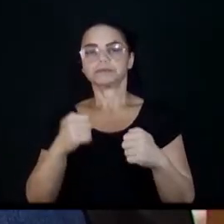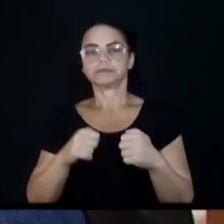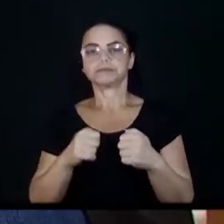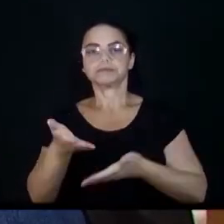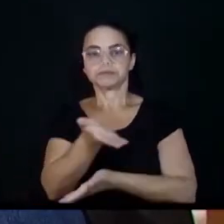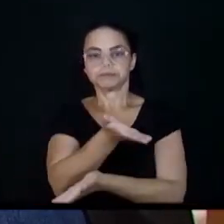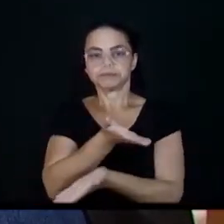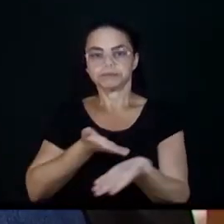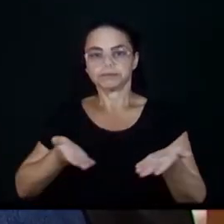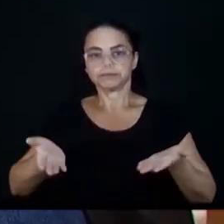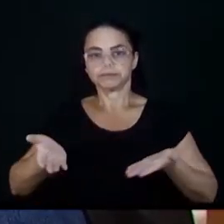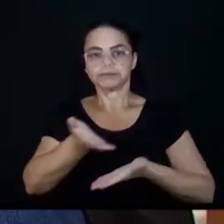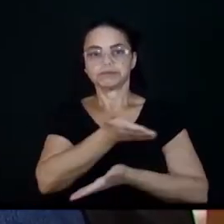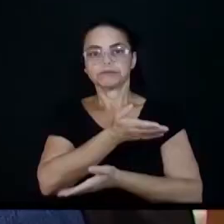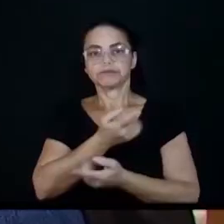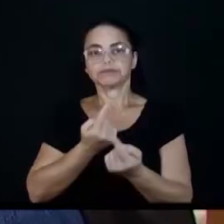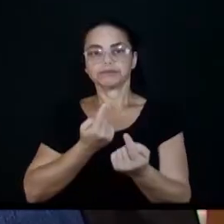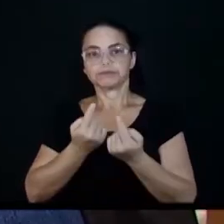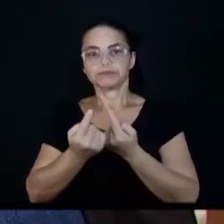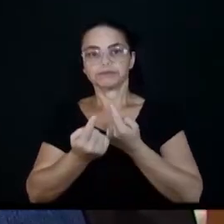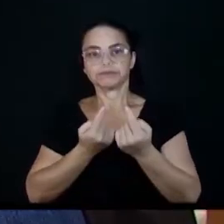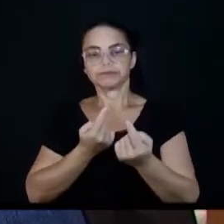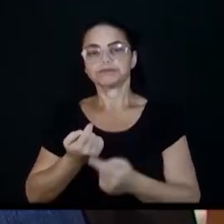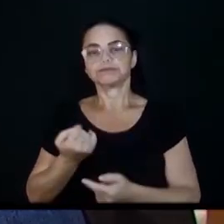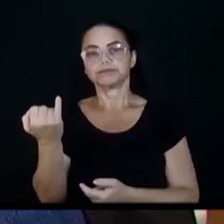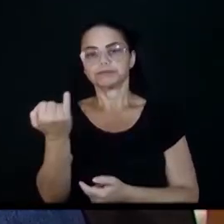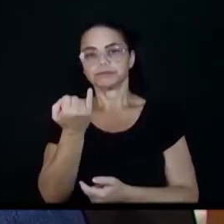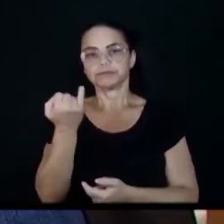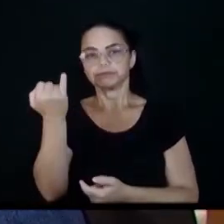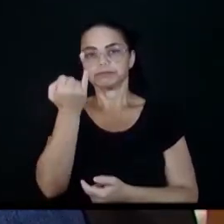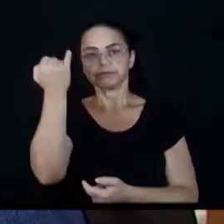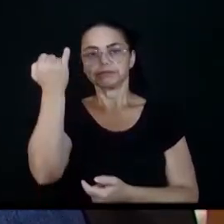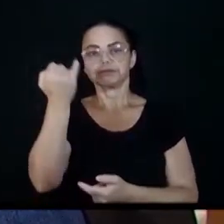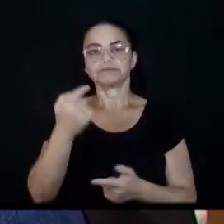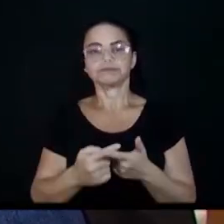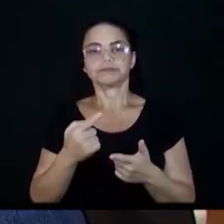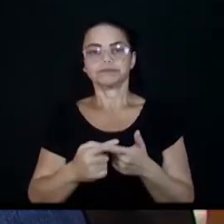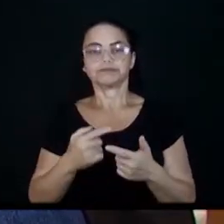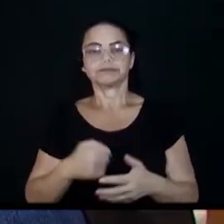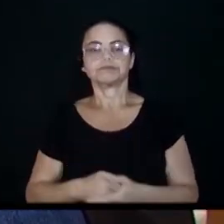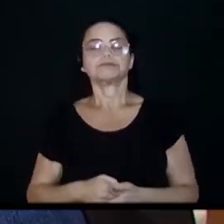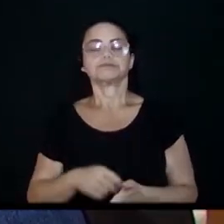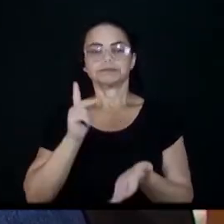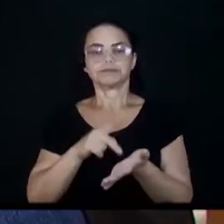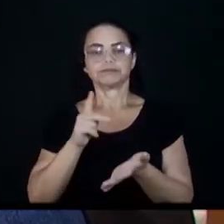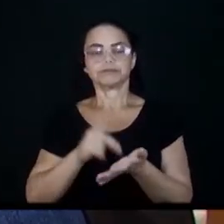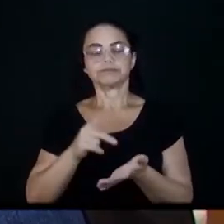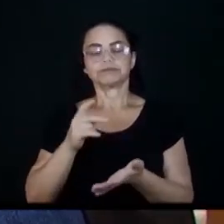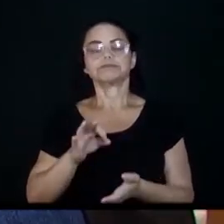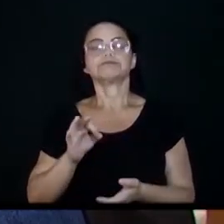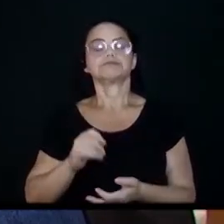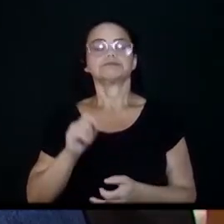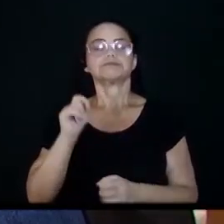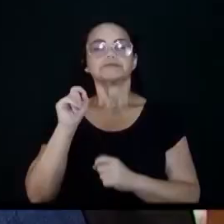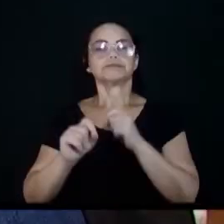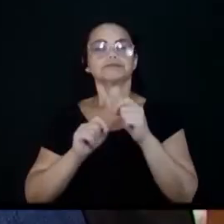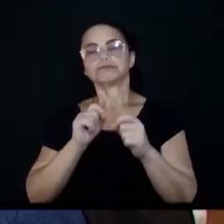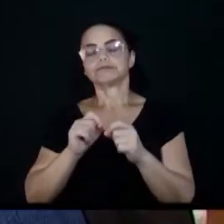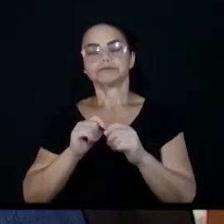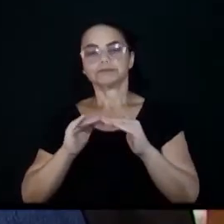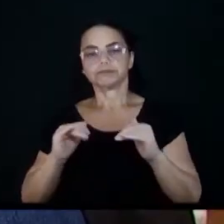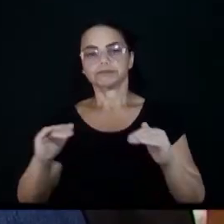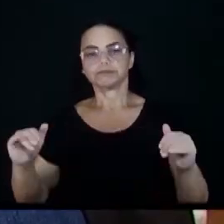diálogo que é muito importante, né? Porque eles precisam de fato saber exatamente o que as crianças estão fazendo, o que elas